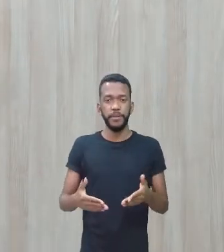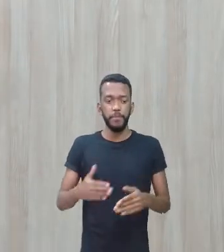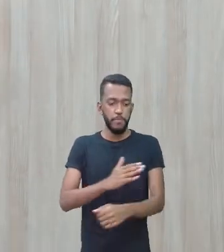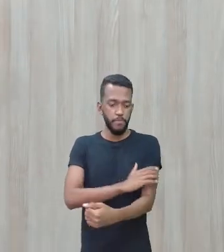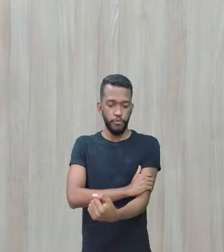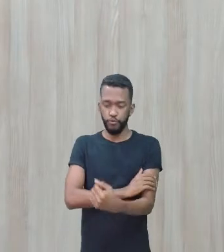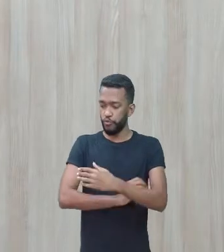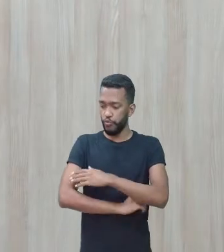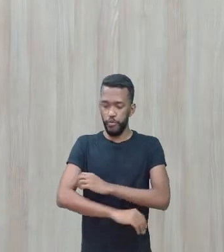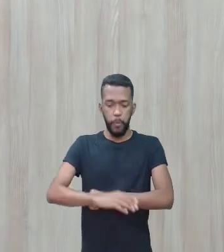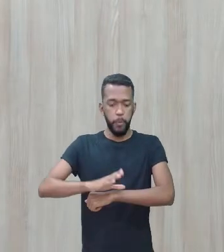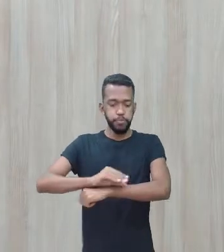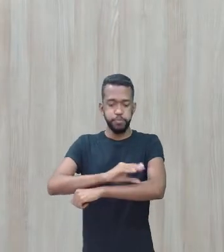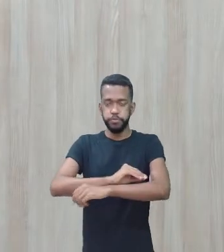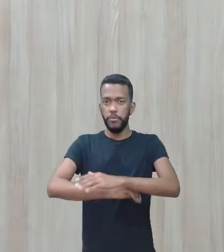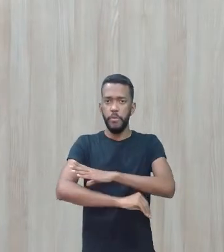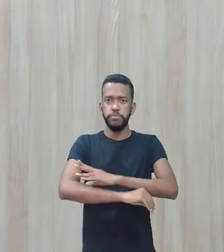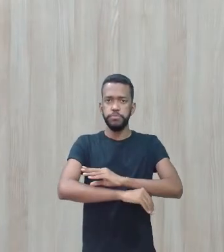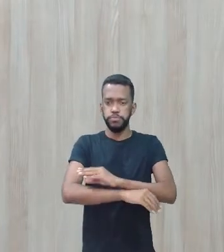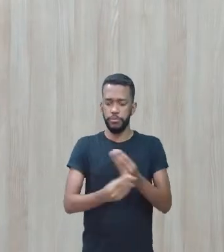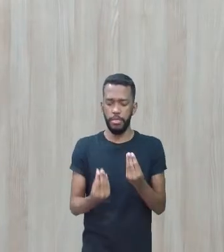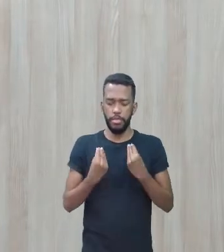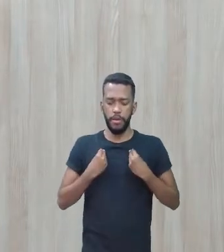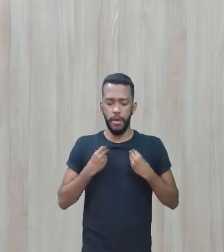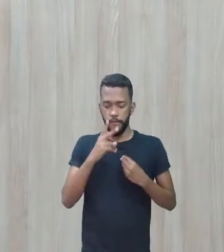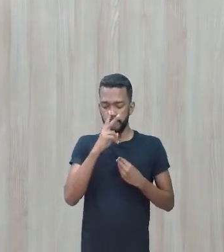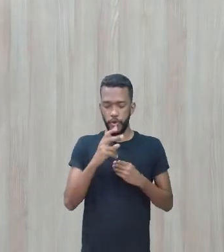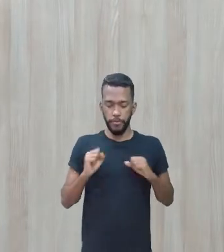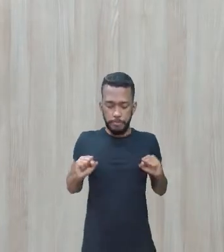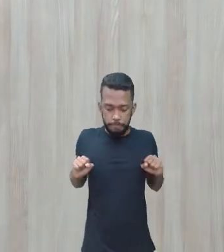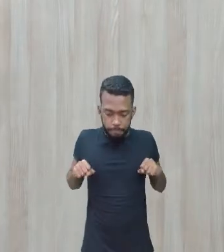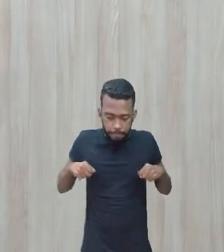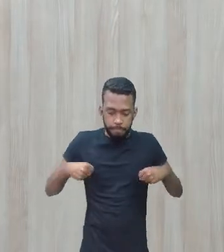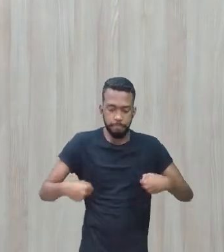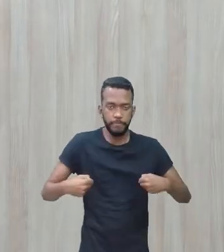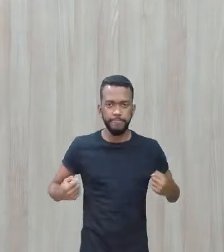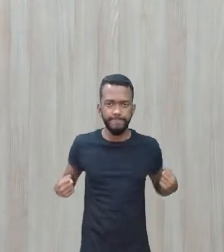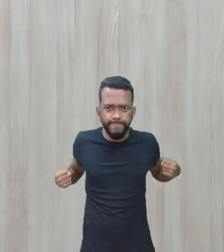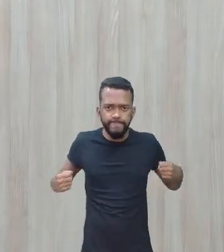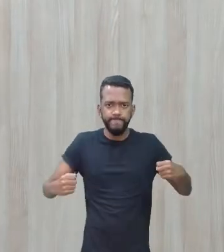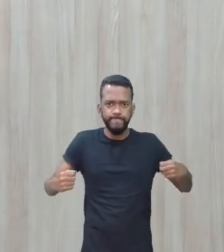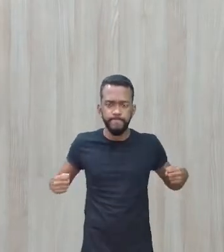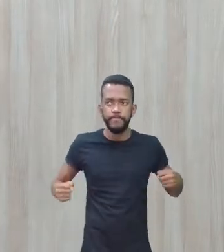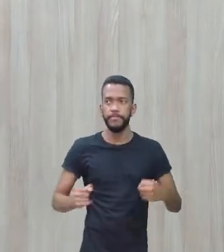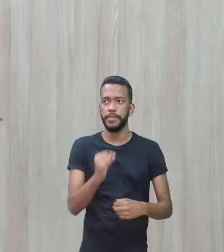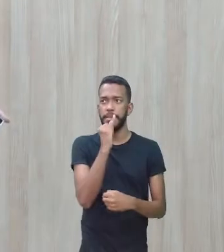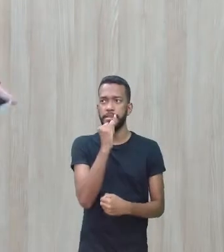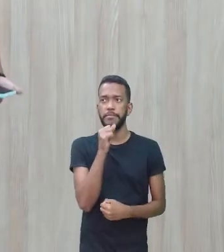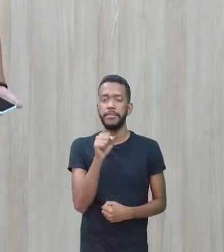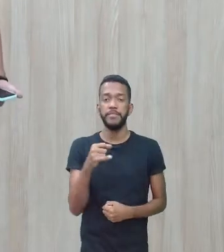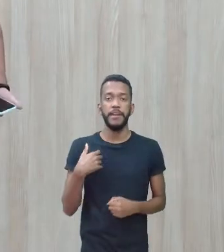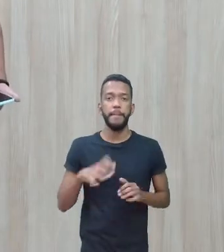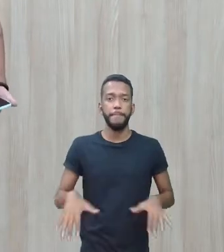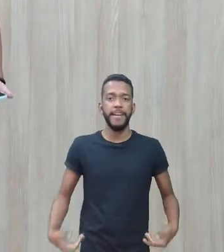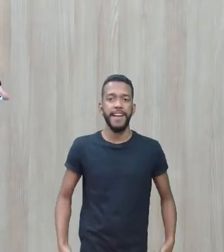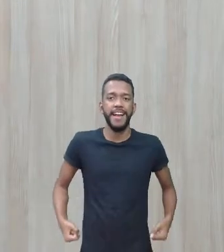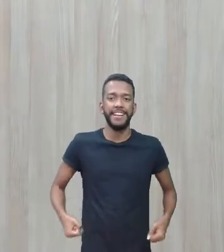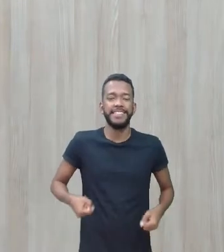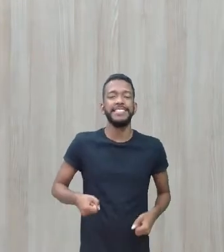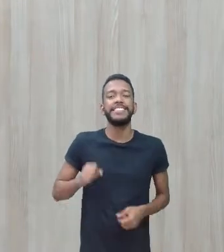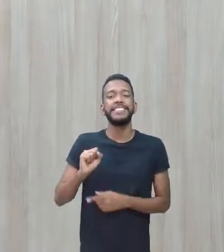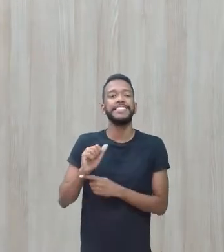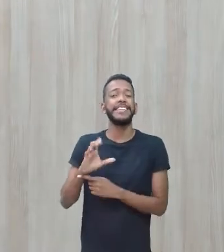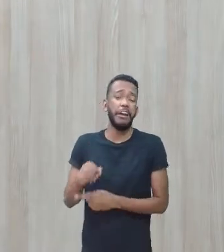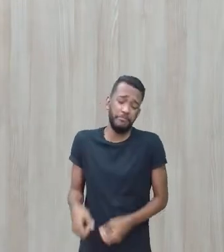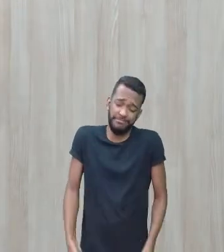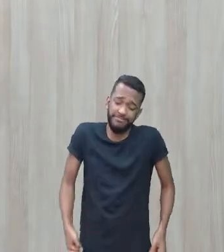músculos especificamente, para dar força, né? Eu falei, já falei algumas vezes, por exemplo, você vai pegar a sacola lá para sua mãe,